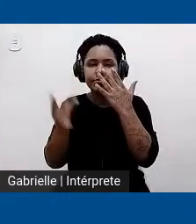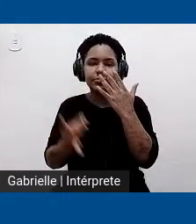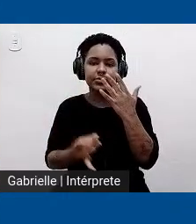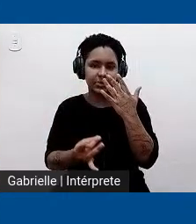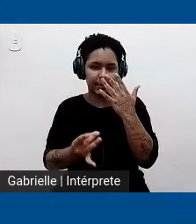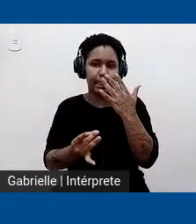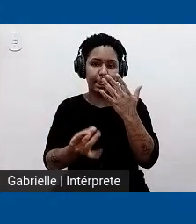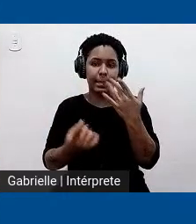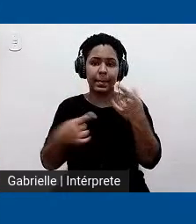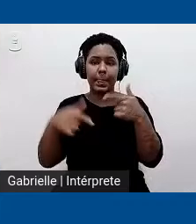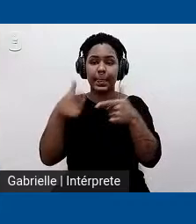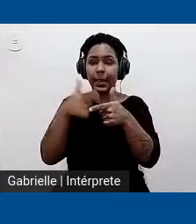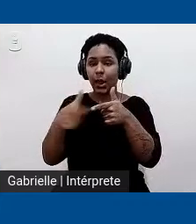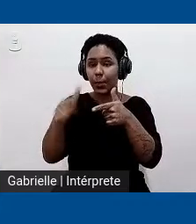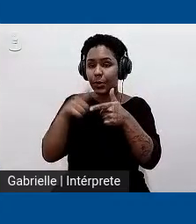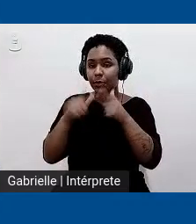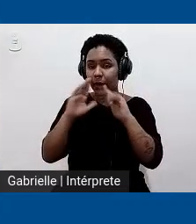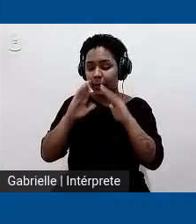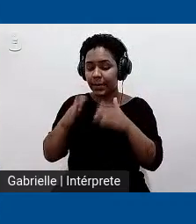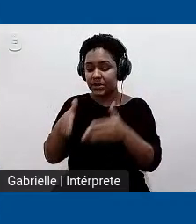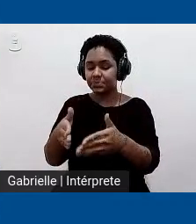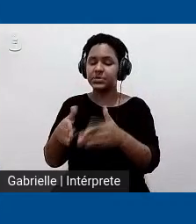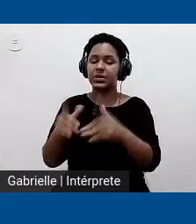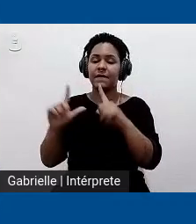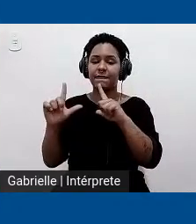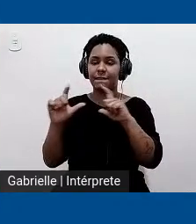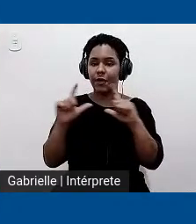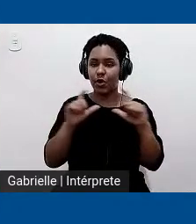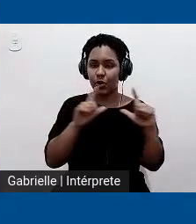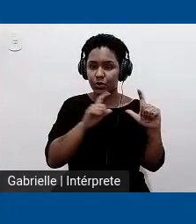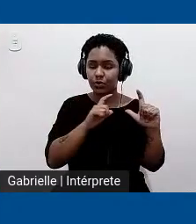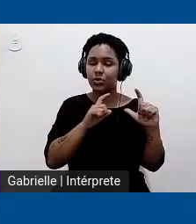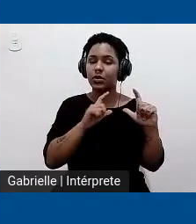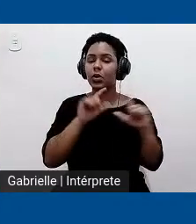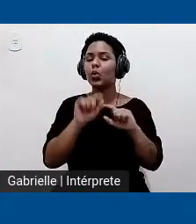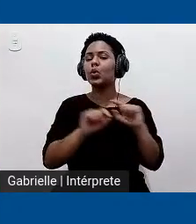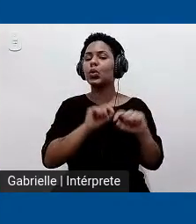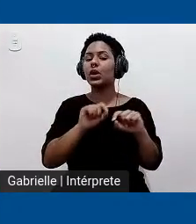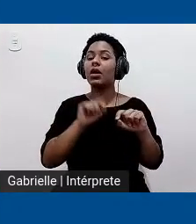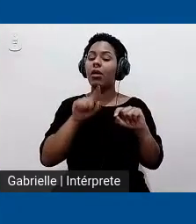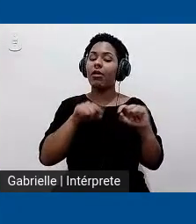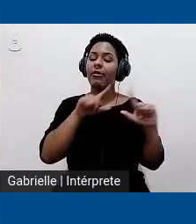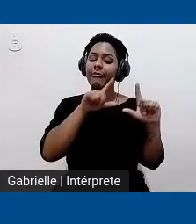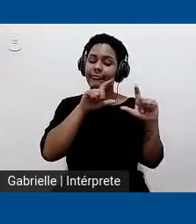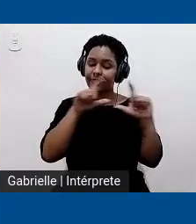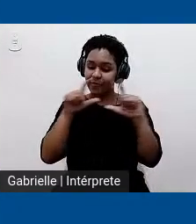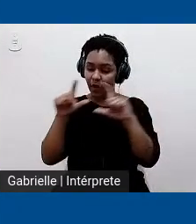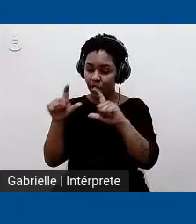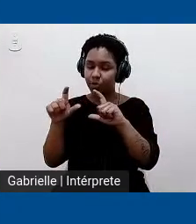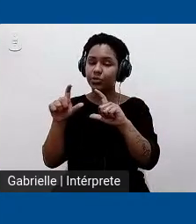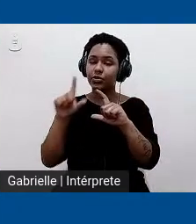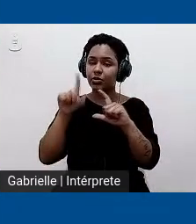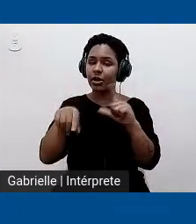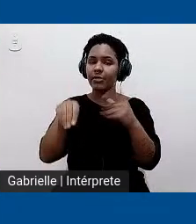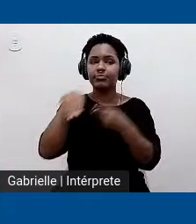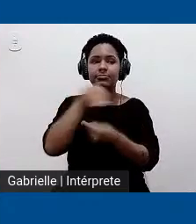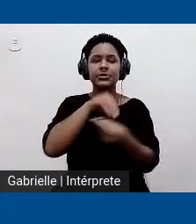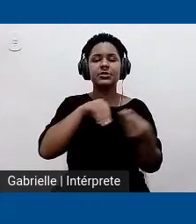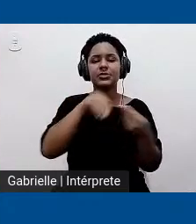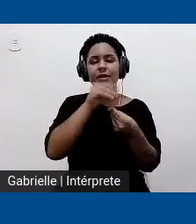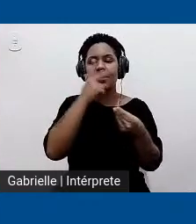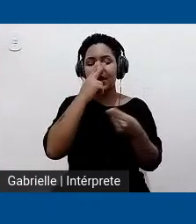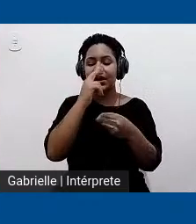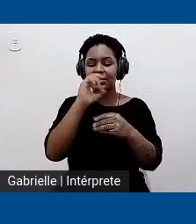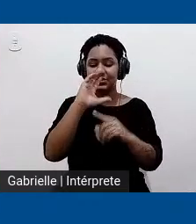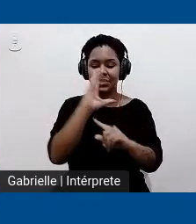o problema específico da fotografia é que a fotografia é um misto de